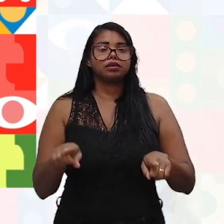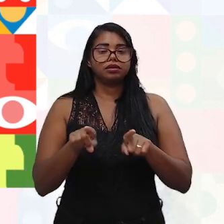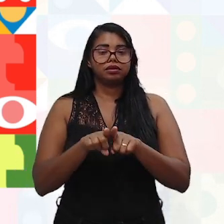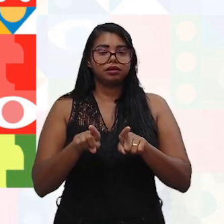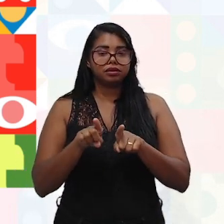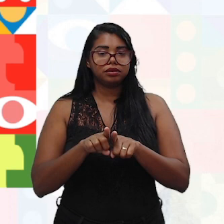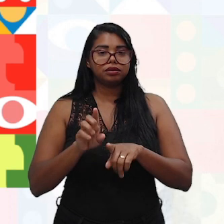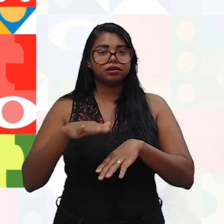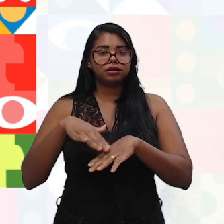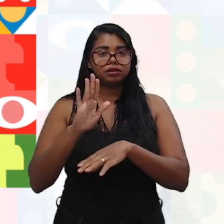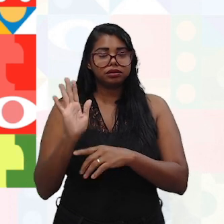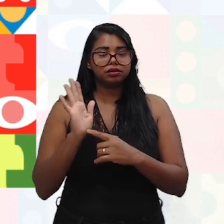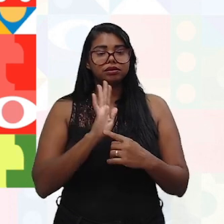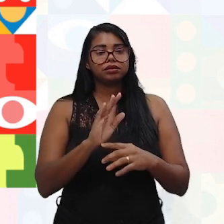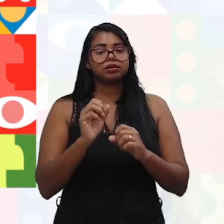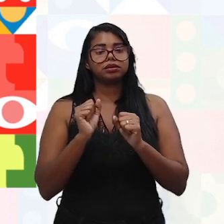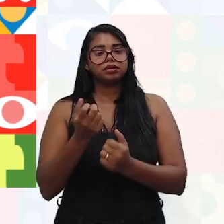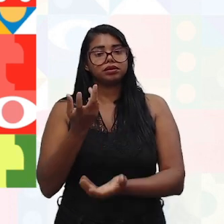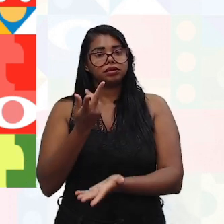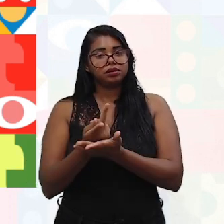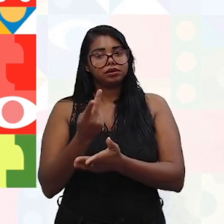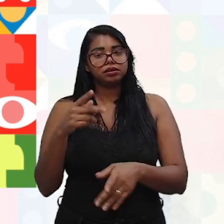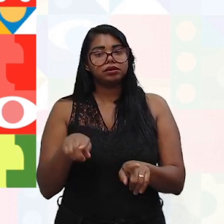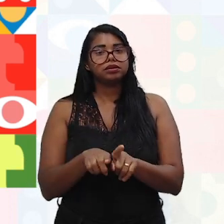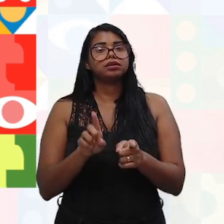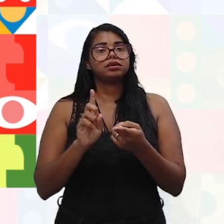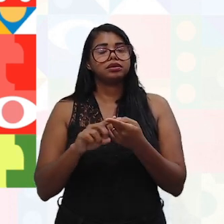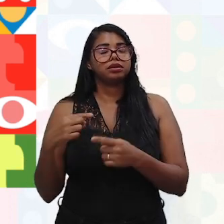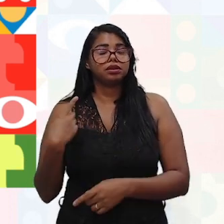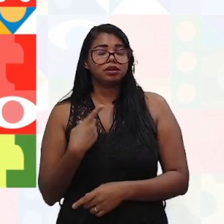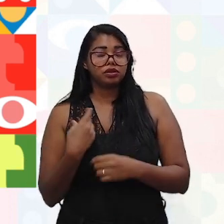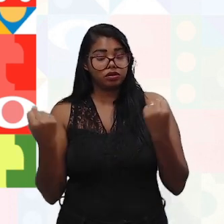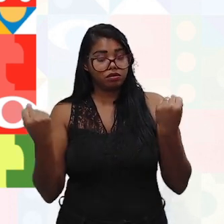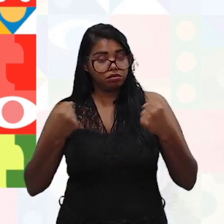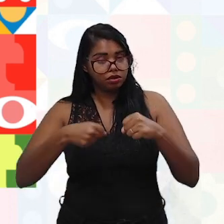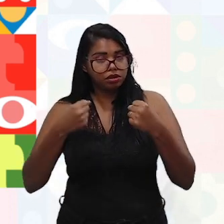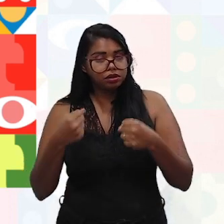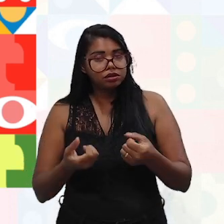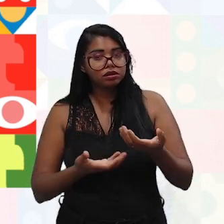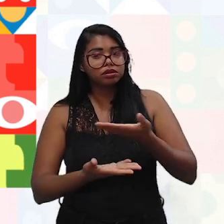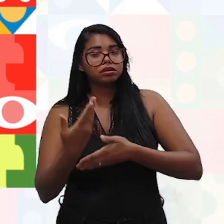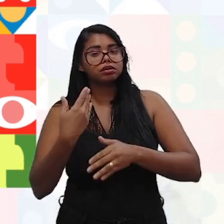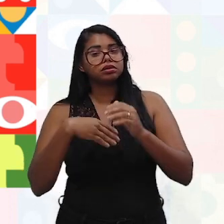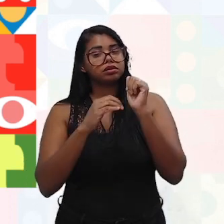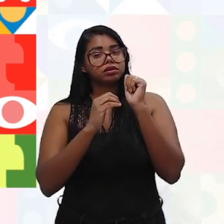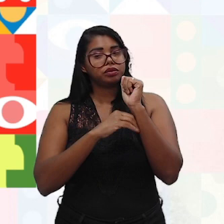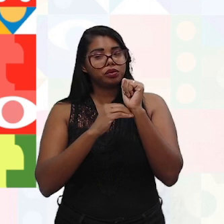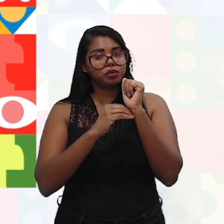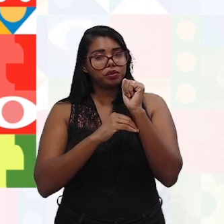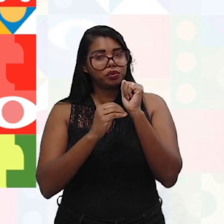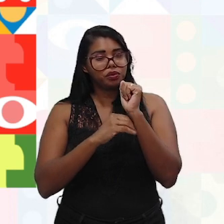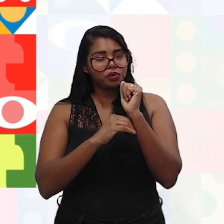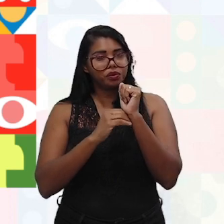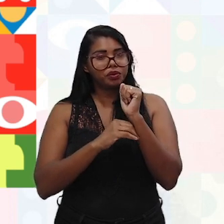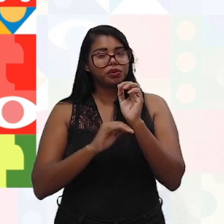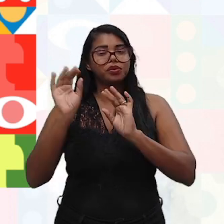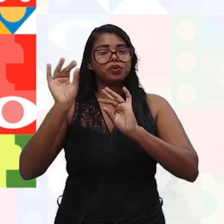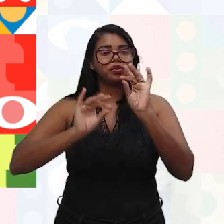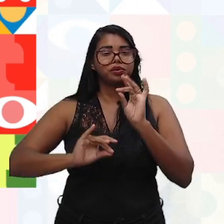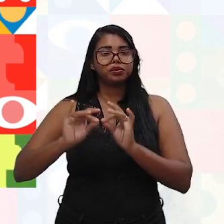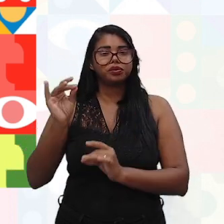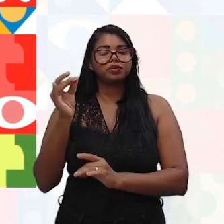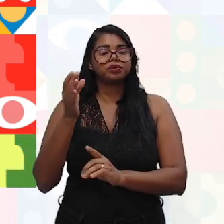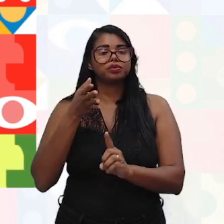das vezes pode acontecer da gente precisar lidar com códigos específicos e